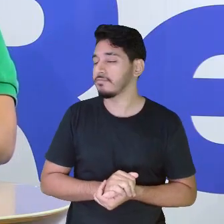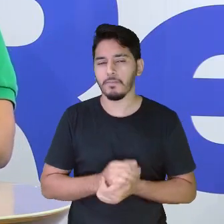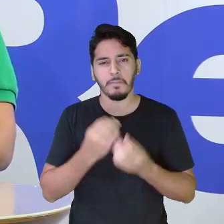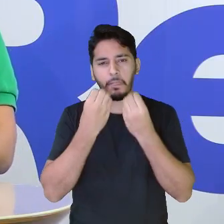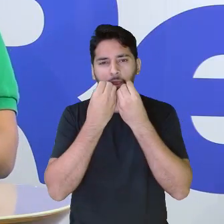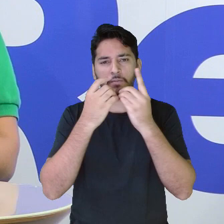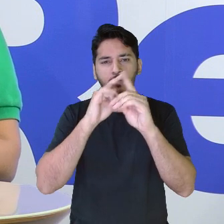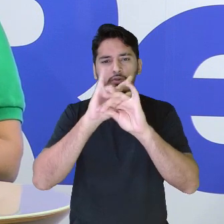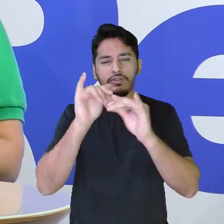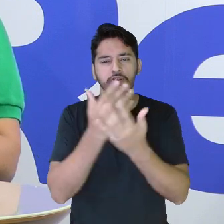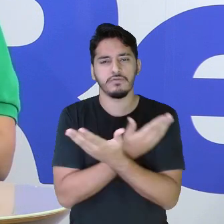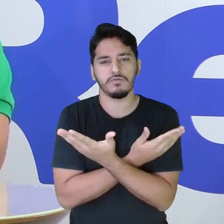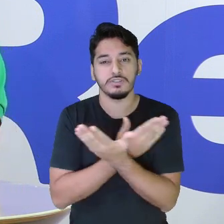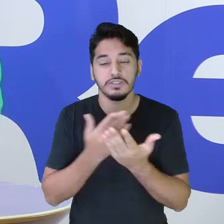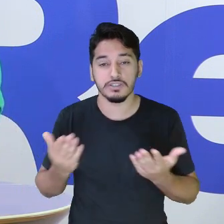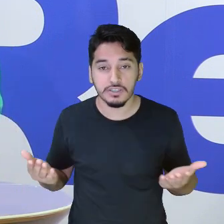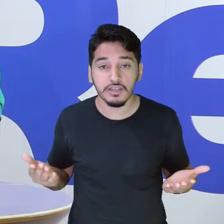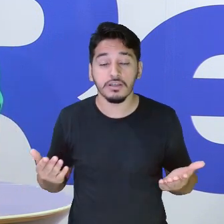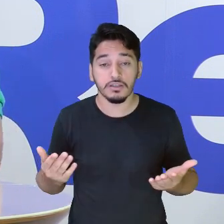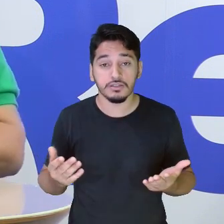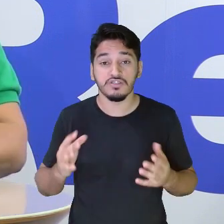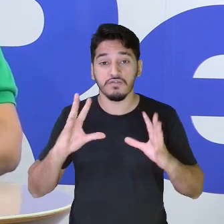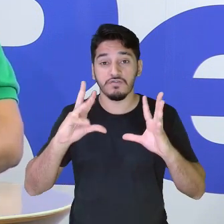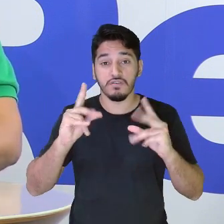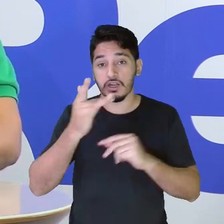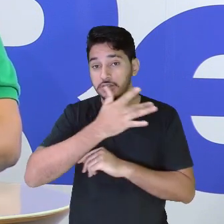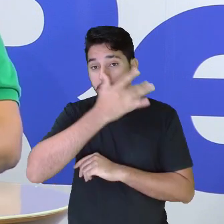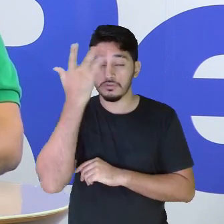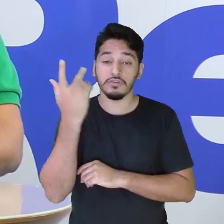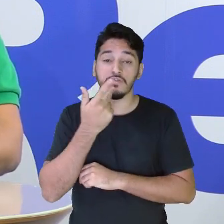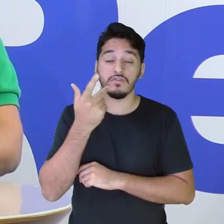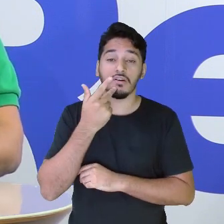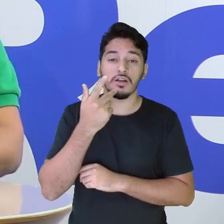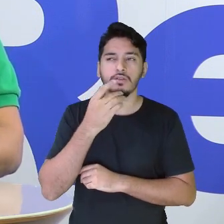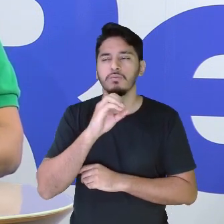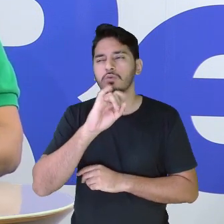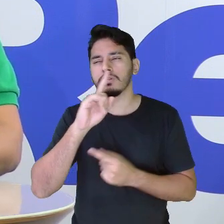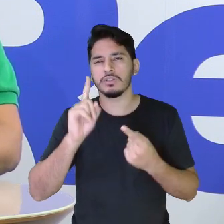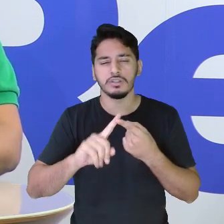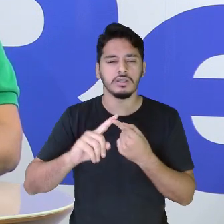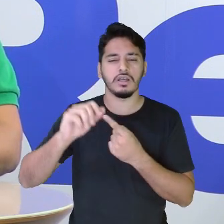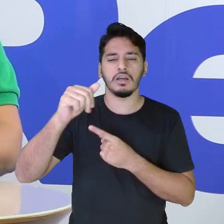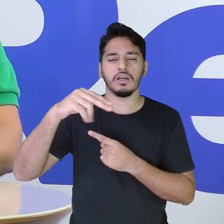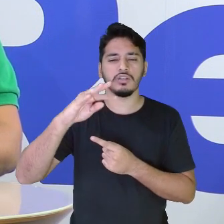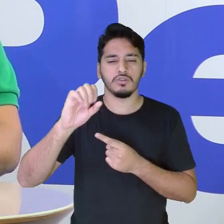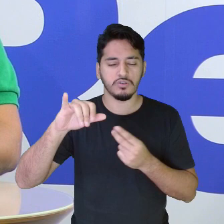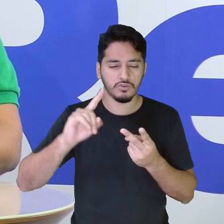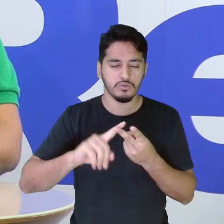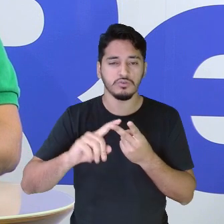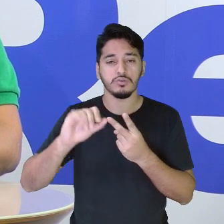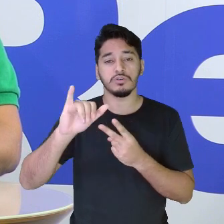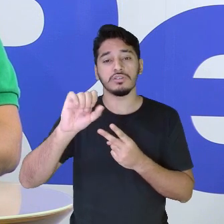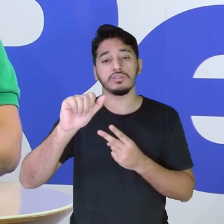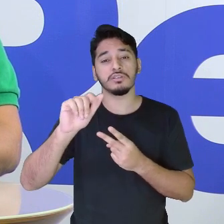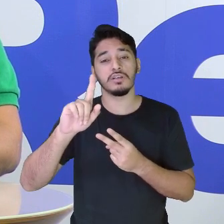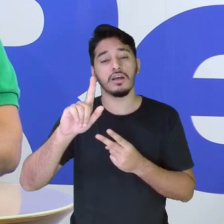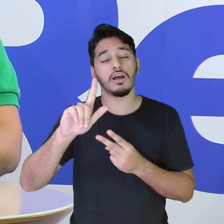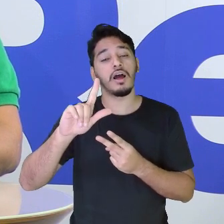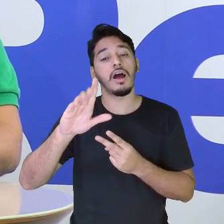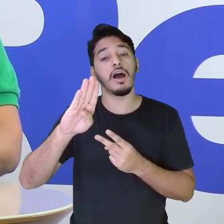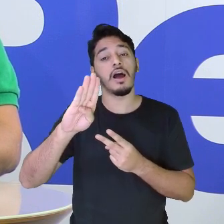dia a todos. O chat aqui, muita gente dando bom dia. Antônio, Helena, Isabela,